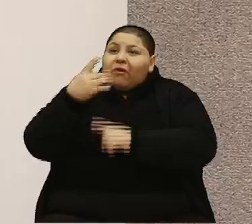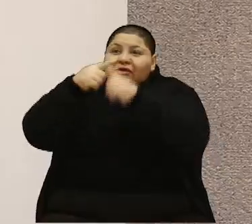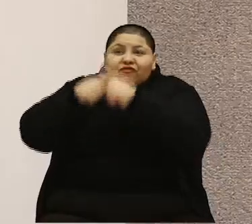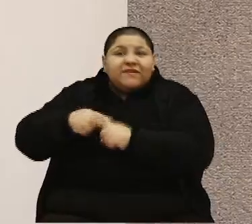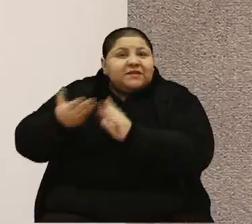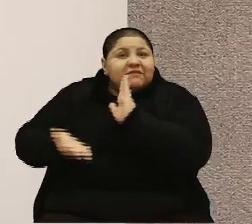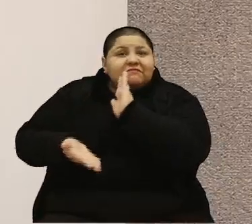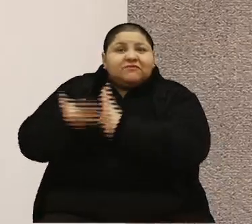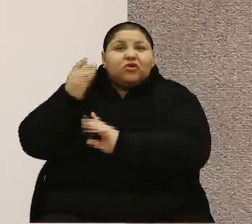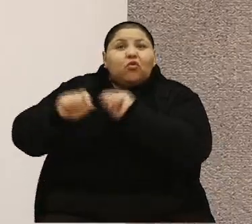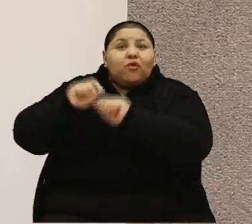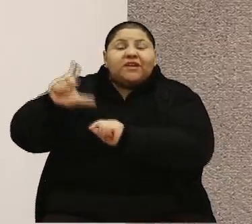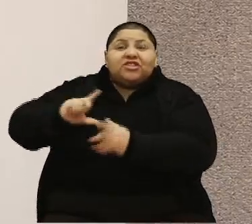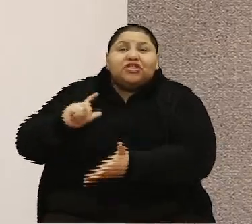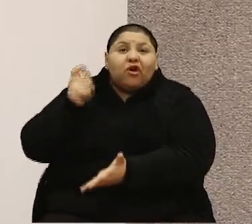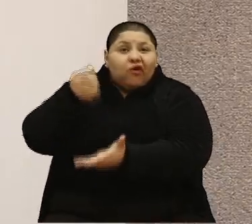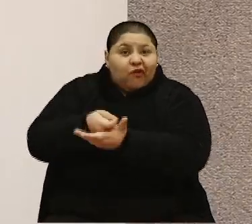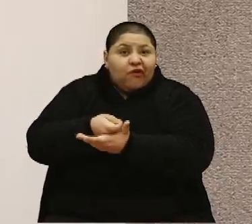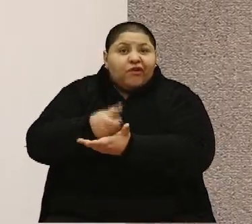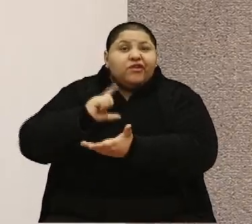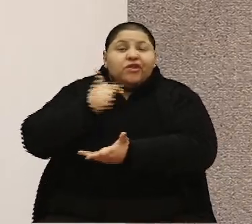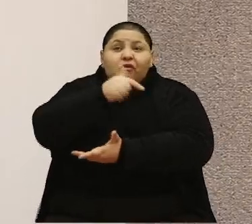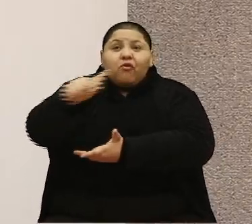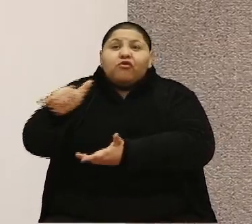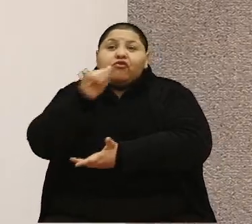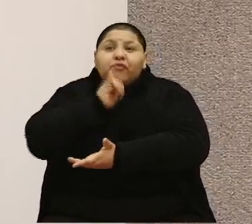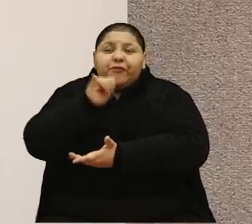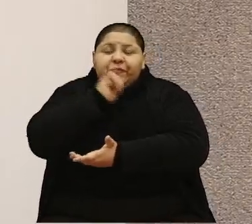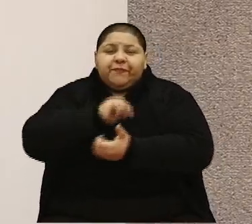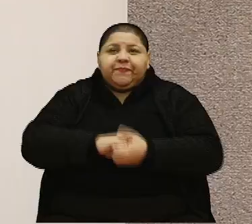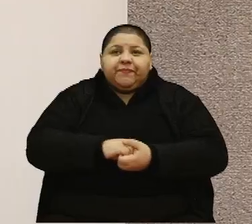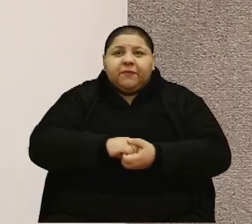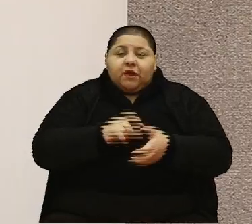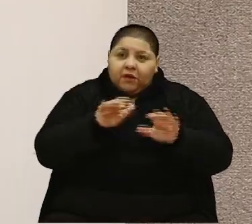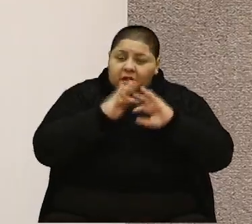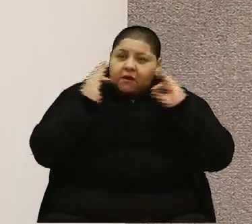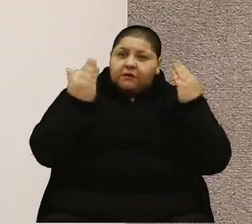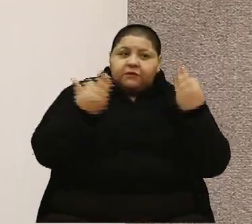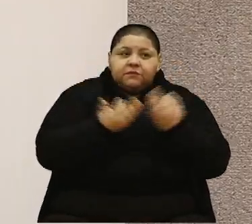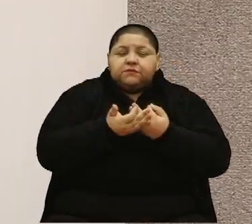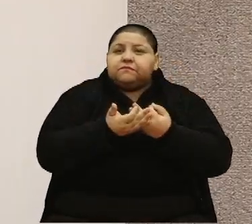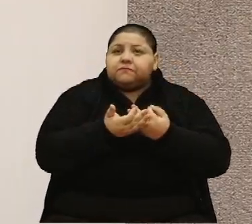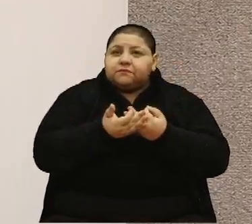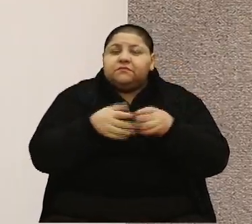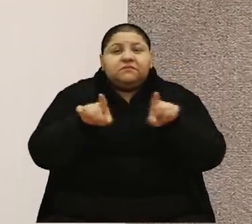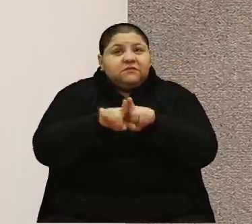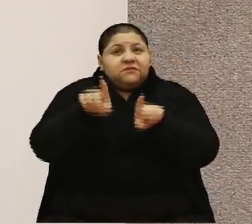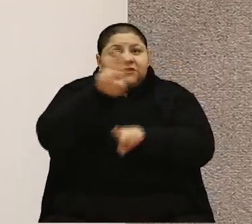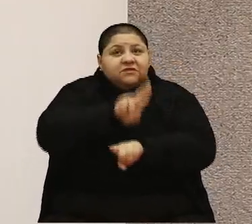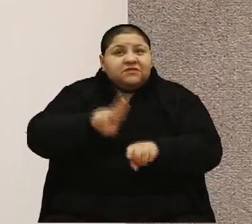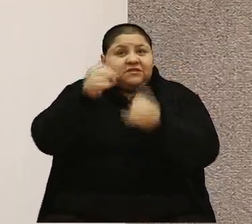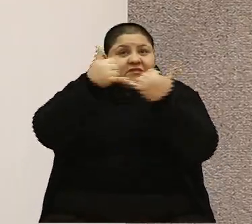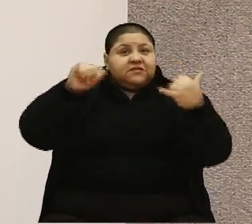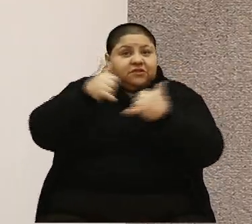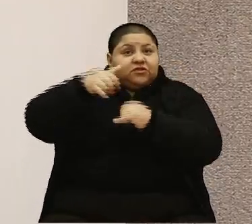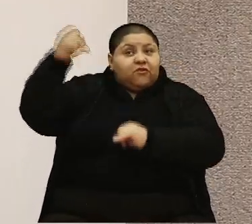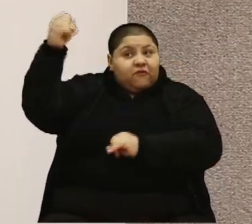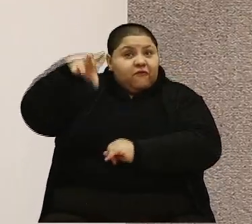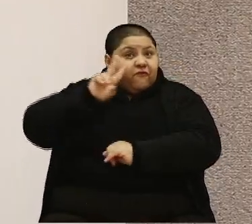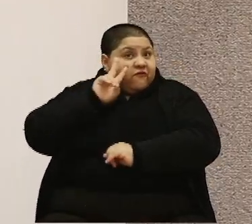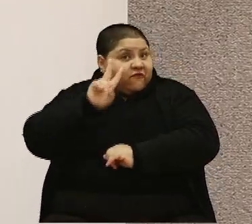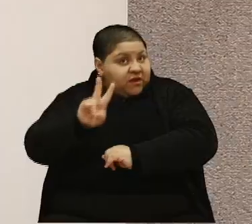mais daquilo que deveria ser cobrado. Eu tenho um outro exemplo aqui, ó, de uma família que, inclusive, utiliza energia solar. Vejam